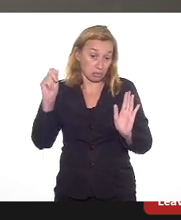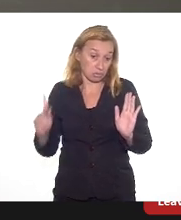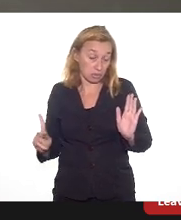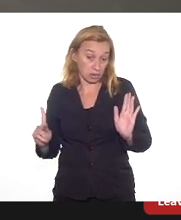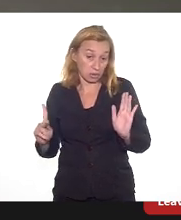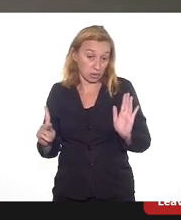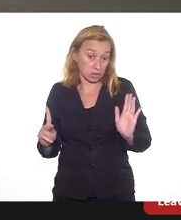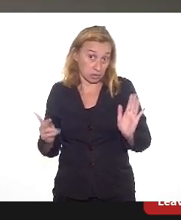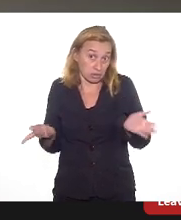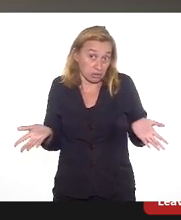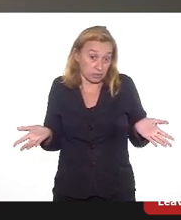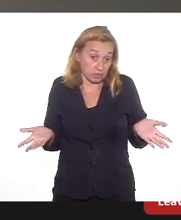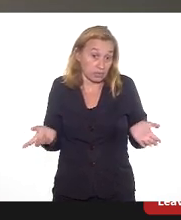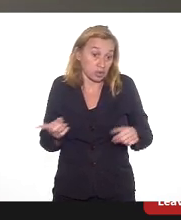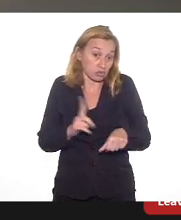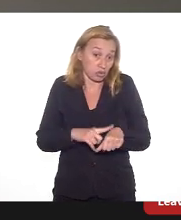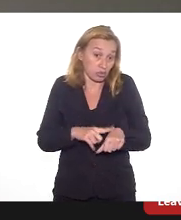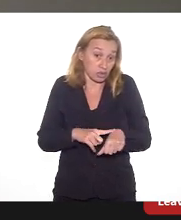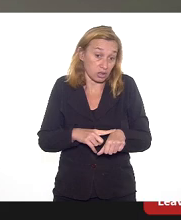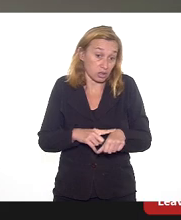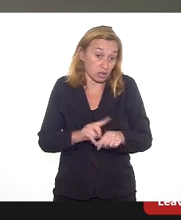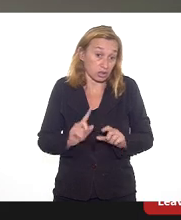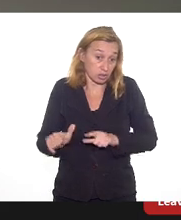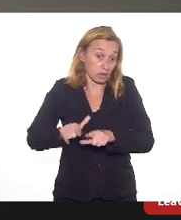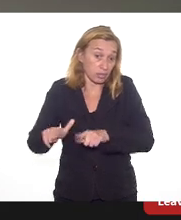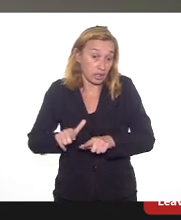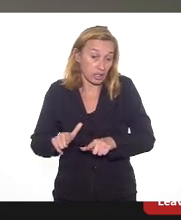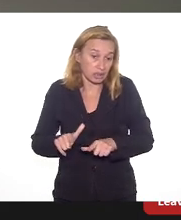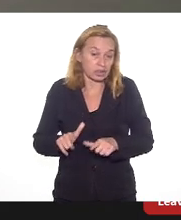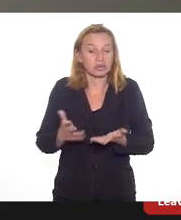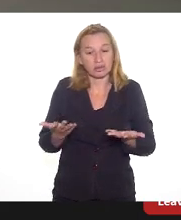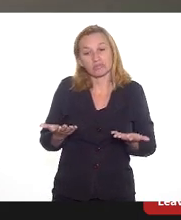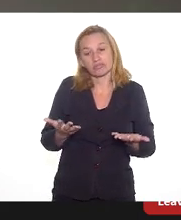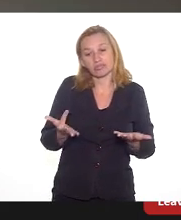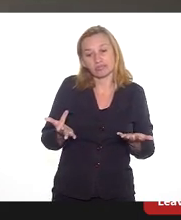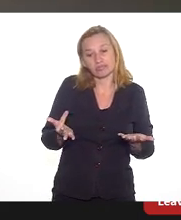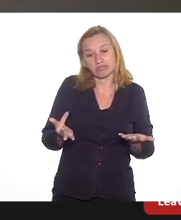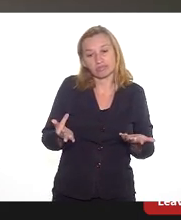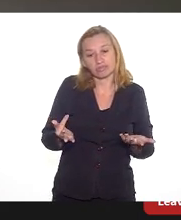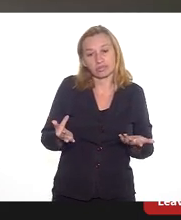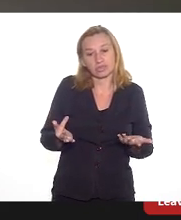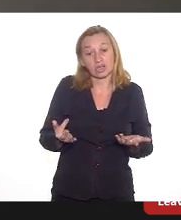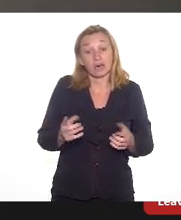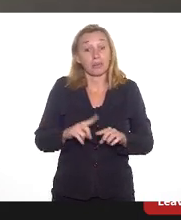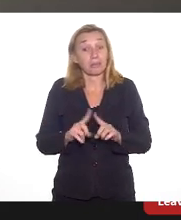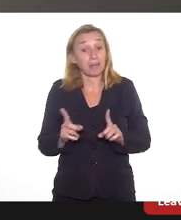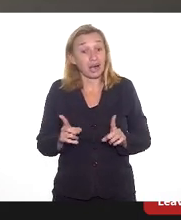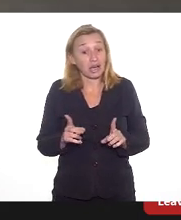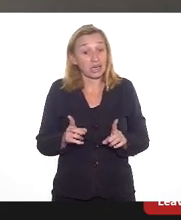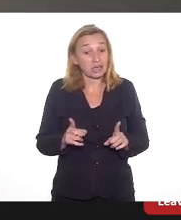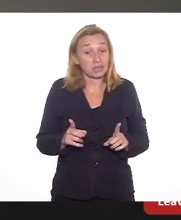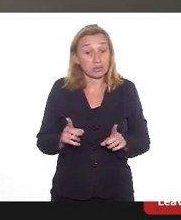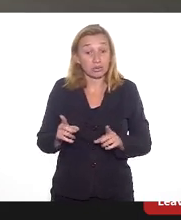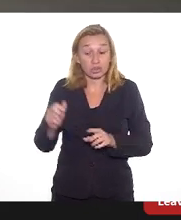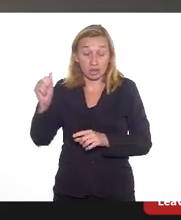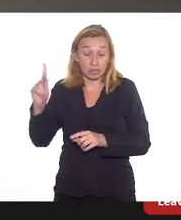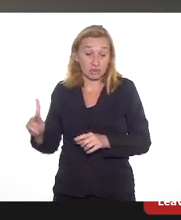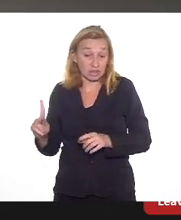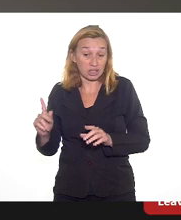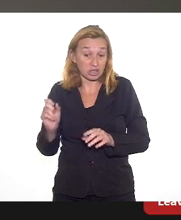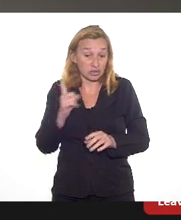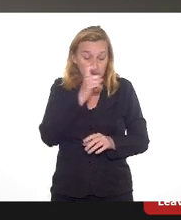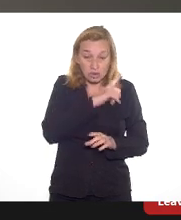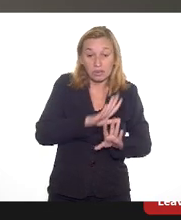dinheiro nesse momento que eles estão na ativa. E isso desagrada ao pessoal mais antigo. Então, lidar com